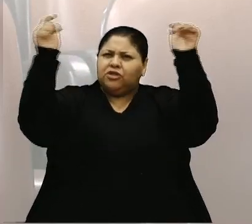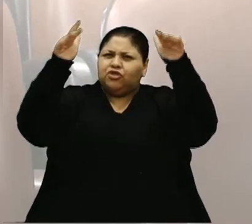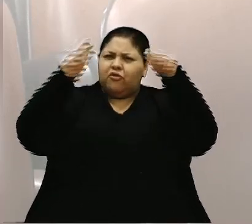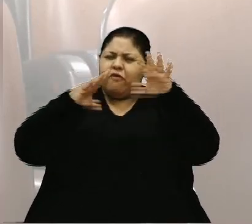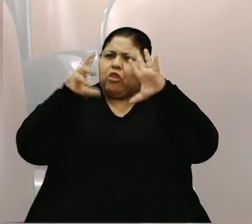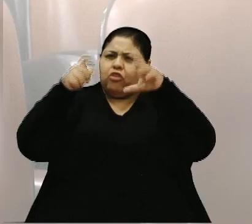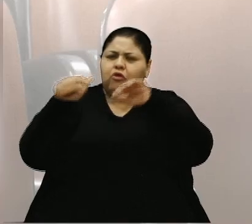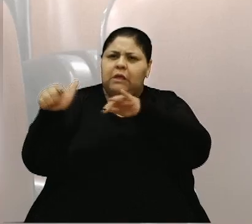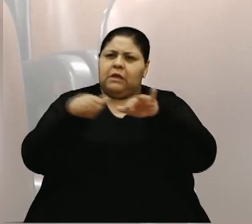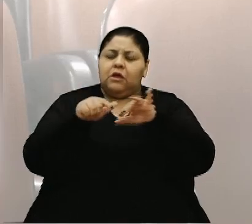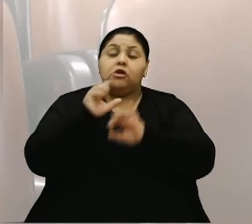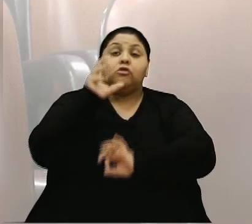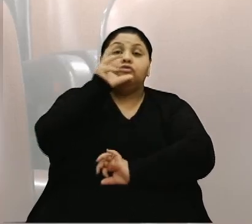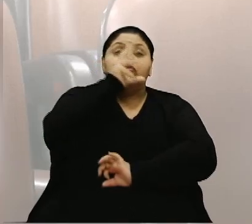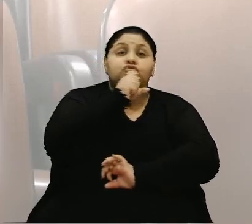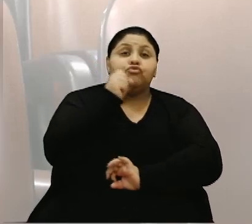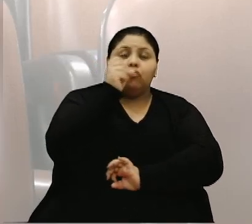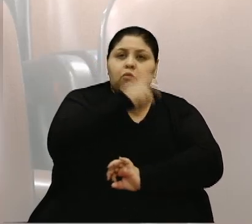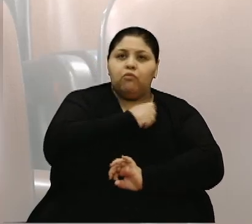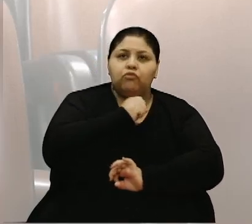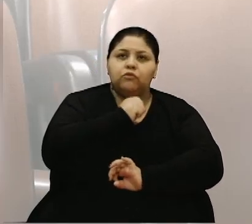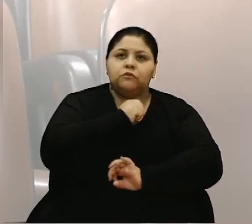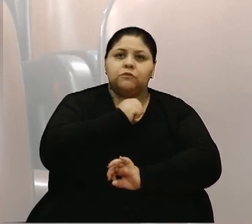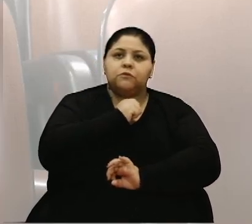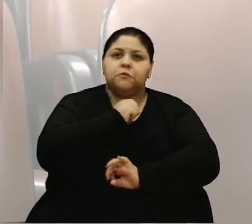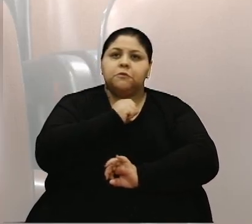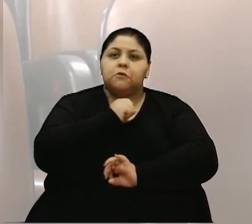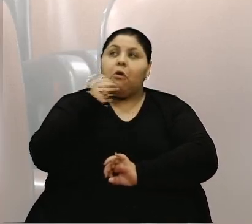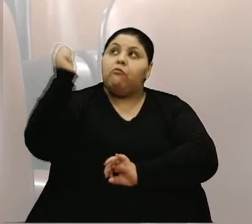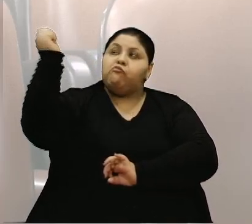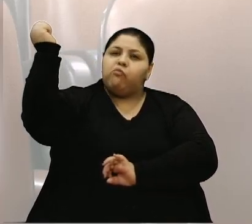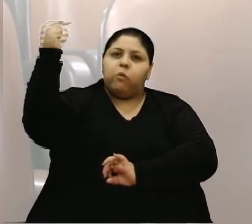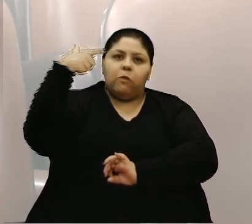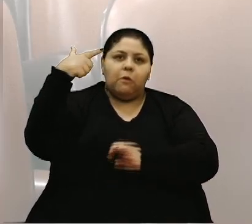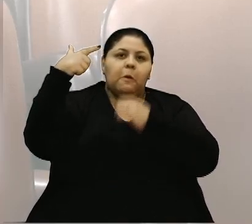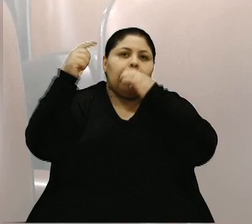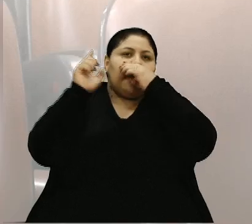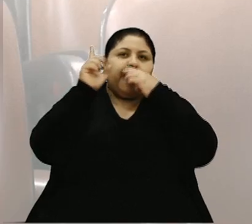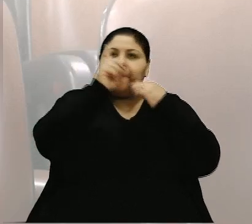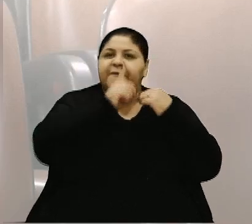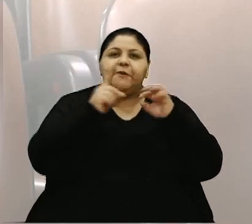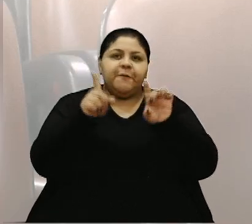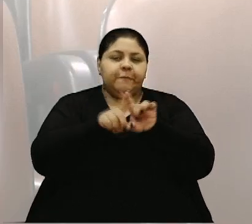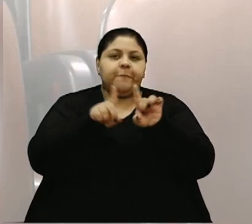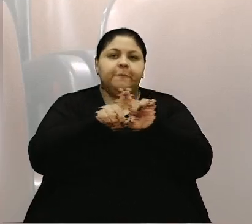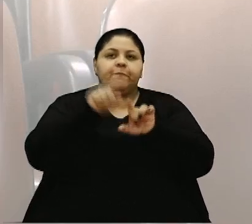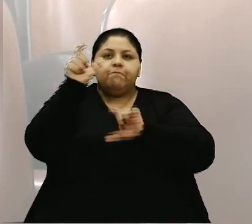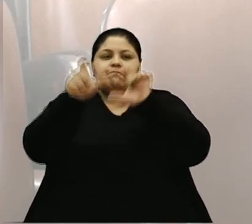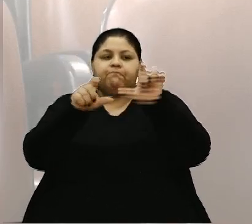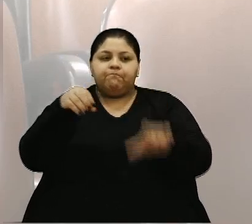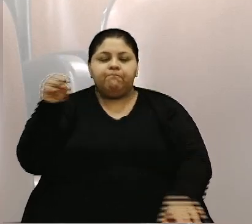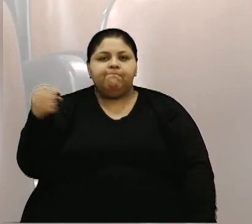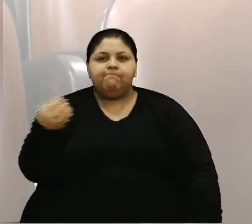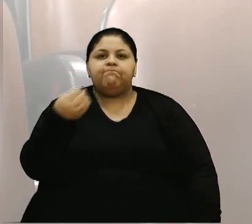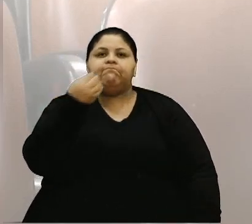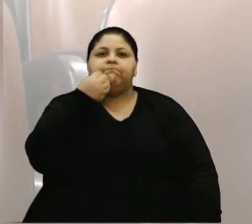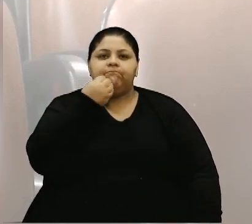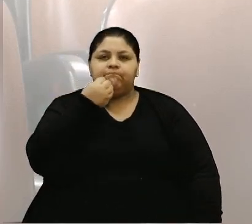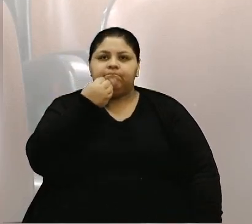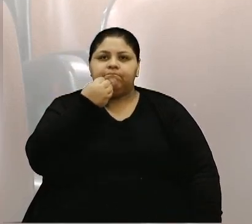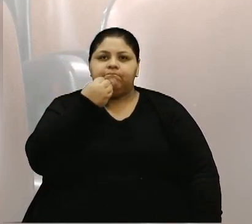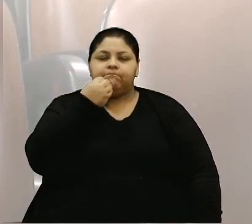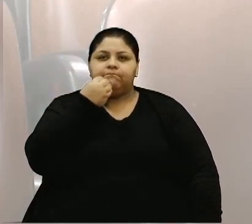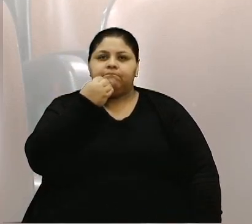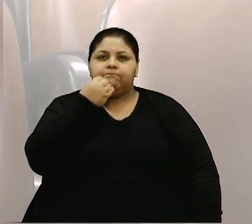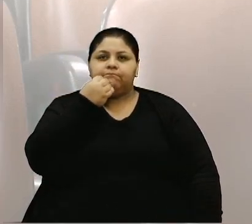semana, e no sábado estava tempo bom, o sábado e o domingo, então o pessoal aproveitou para ir